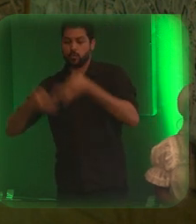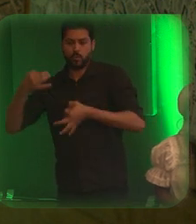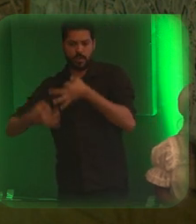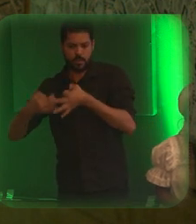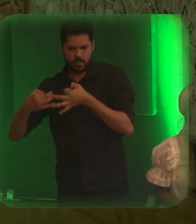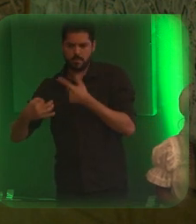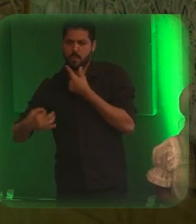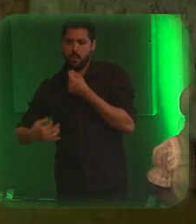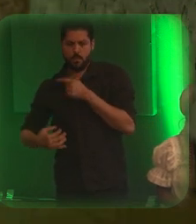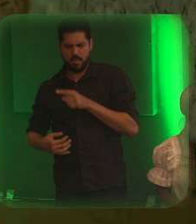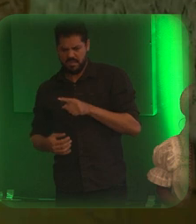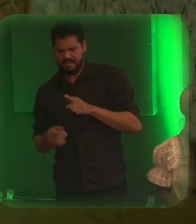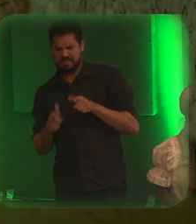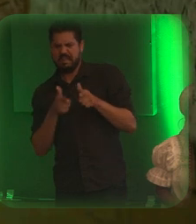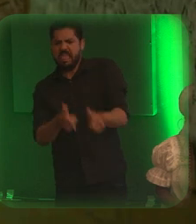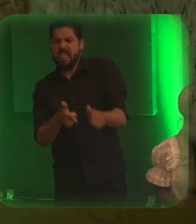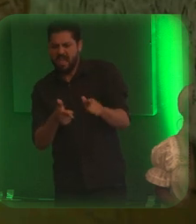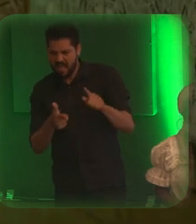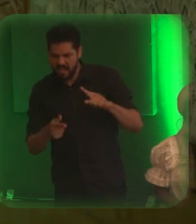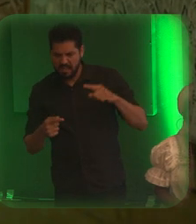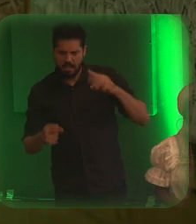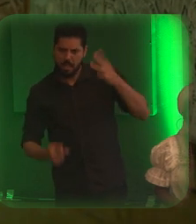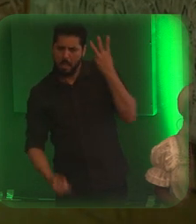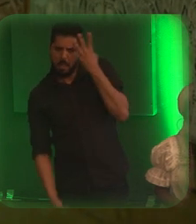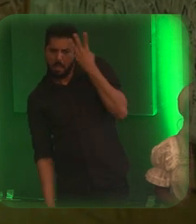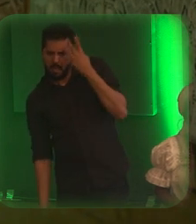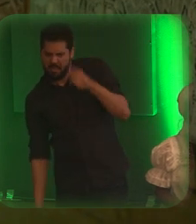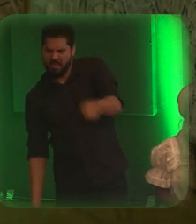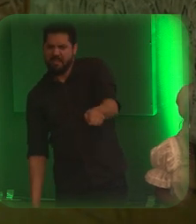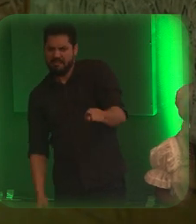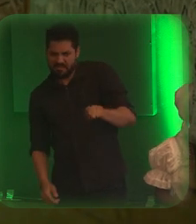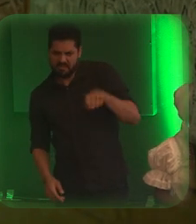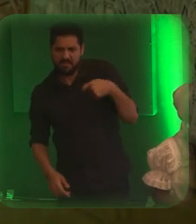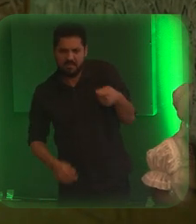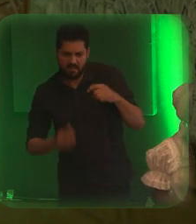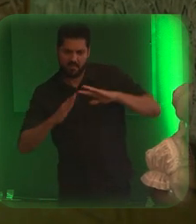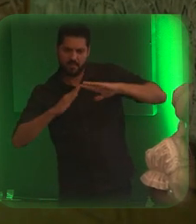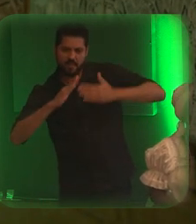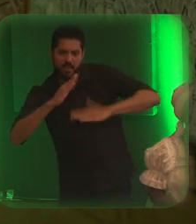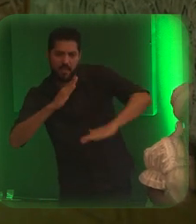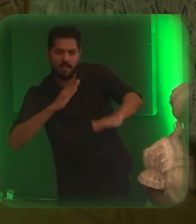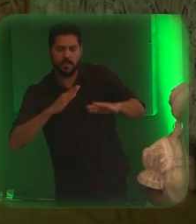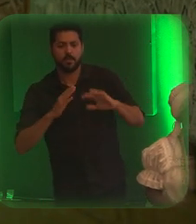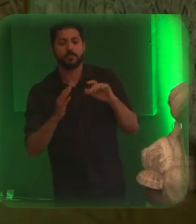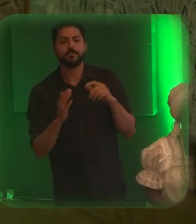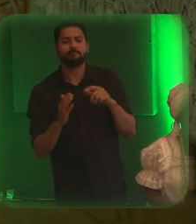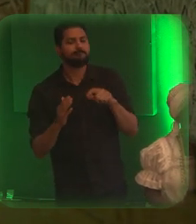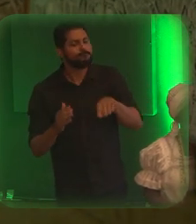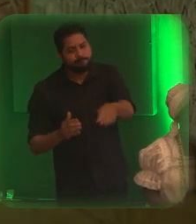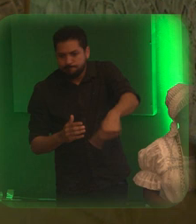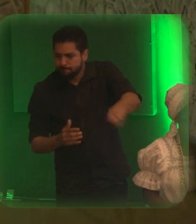loucos naquela história do embranquecimento. Como não conseguiram, aí criaram a lei.